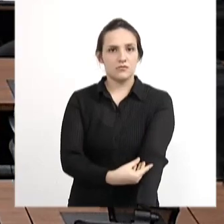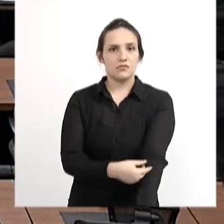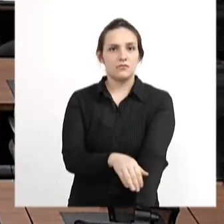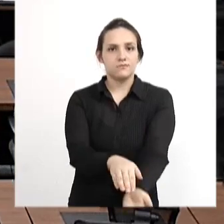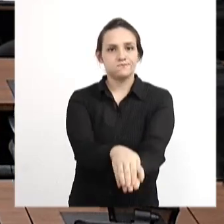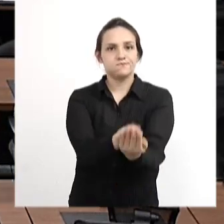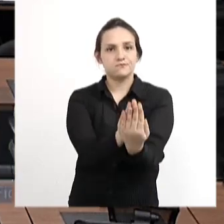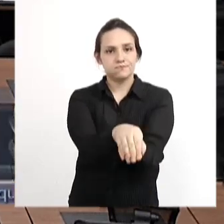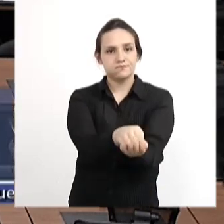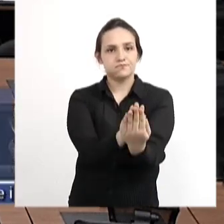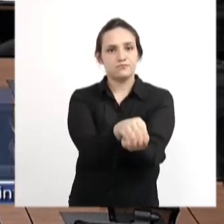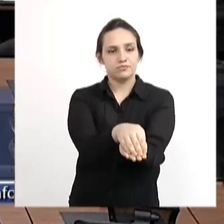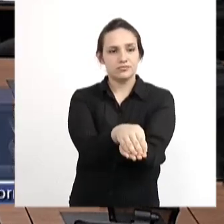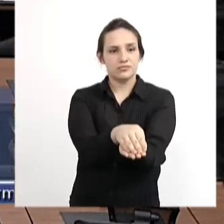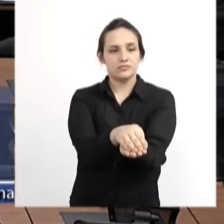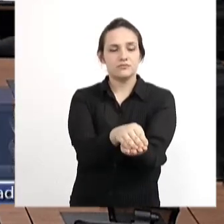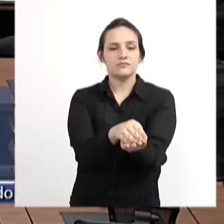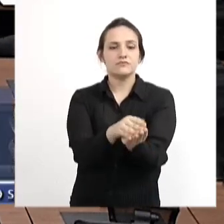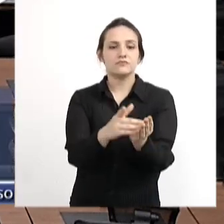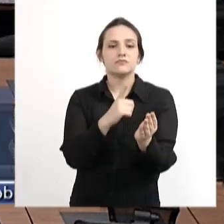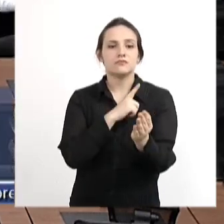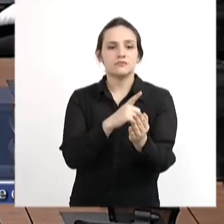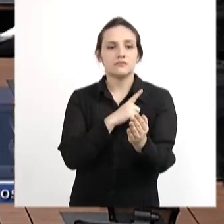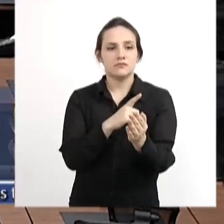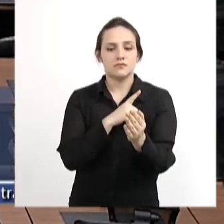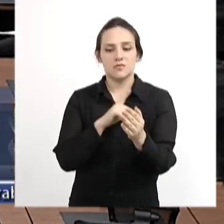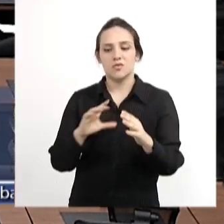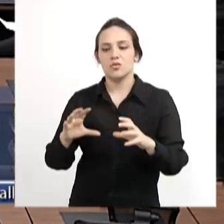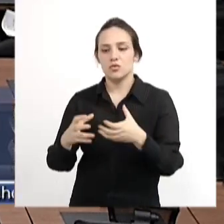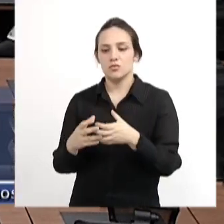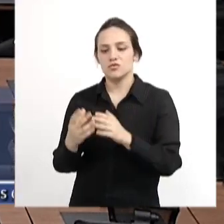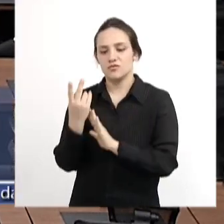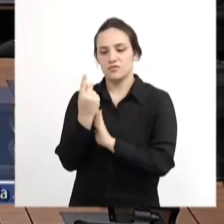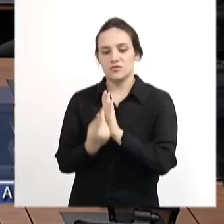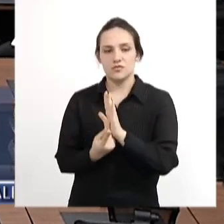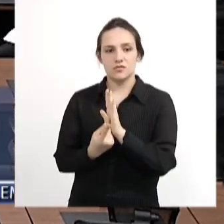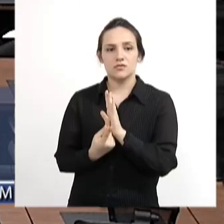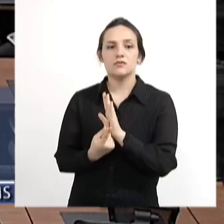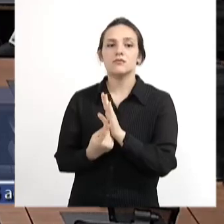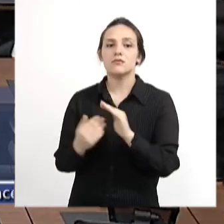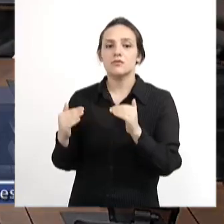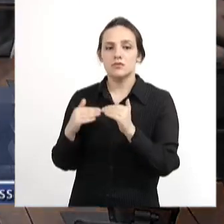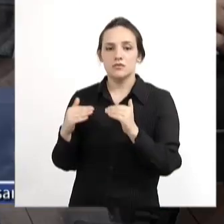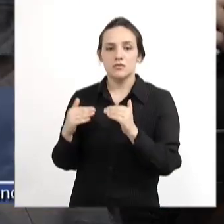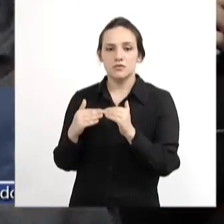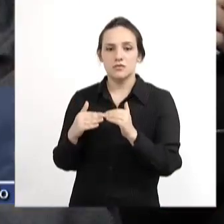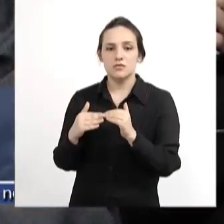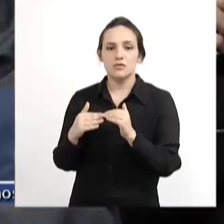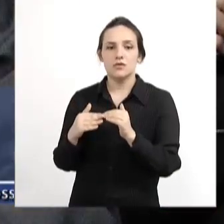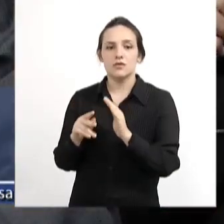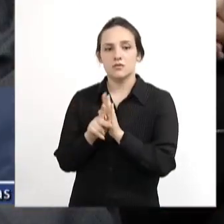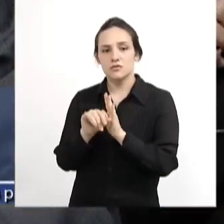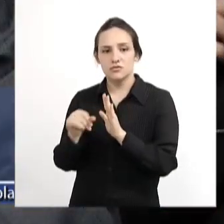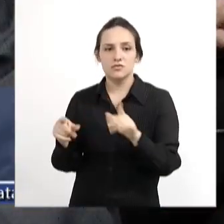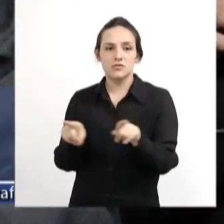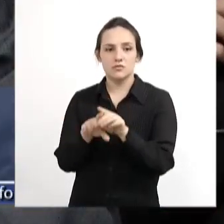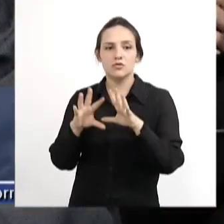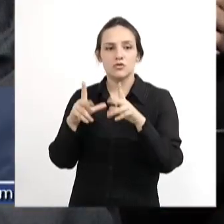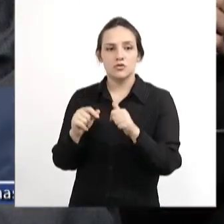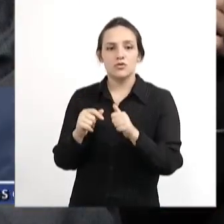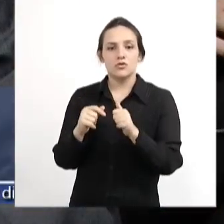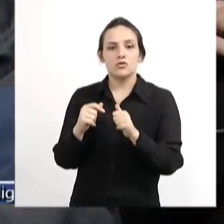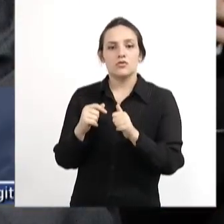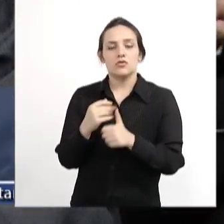Mato Grosso do Sul. O parecer da Comissão de Finanças e Orçamento foi favorável por unanimidade ao projeto e às emendas de